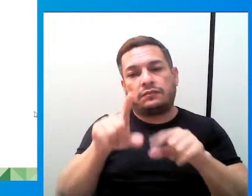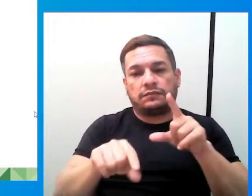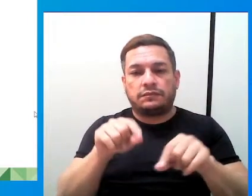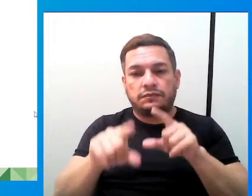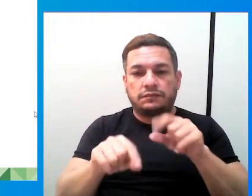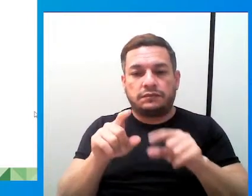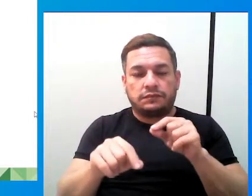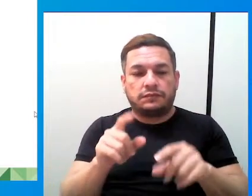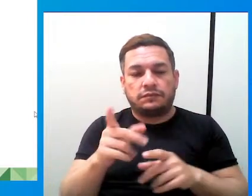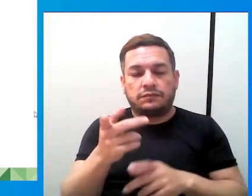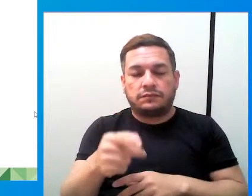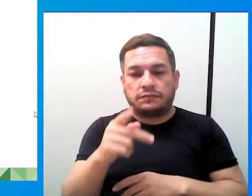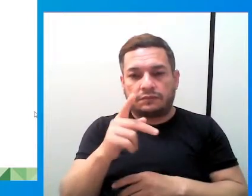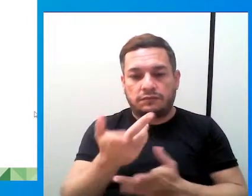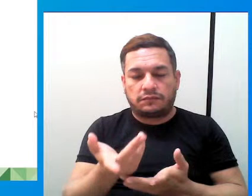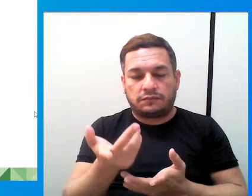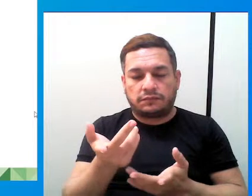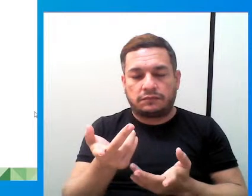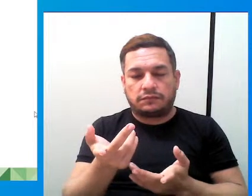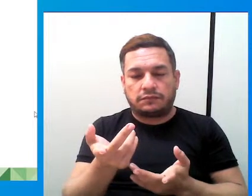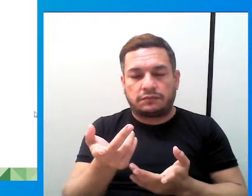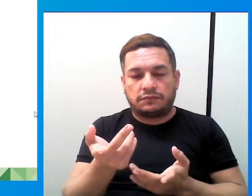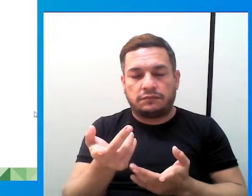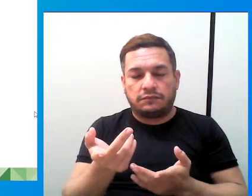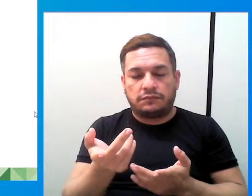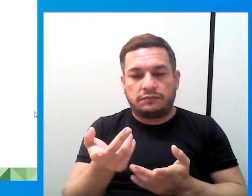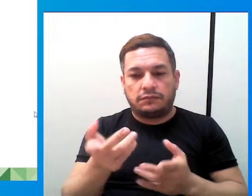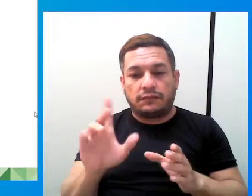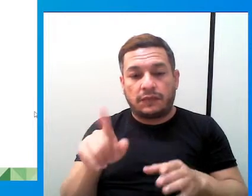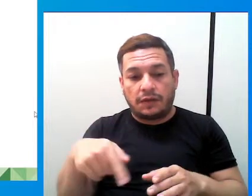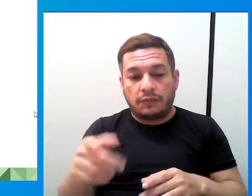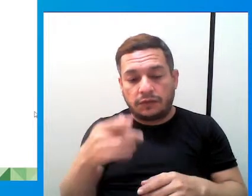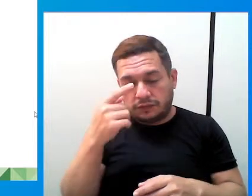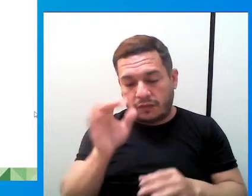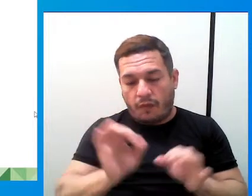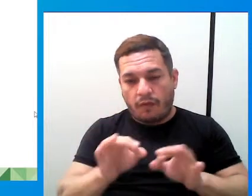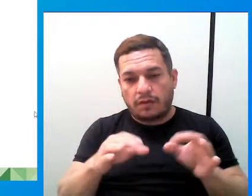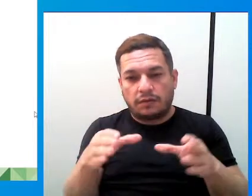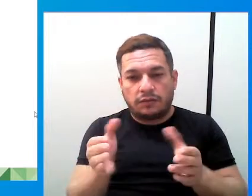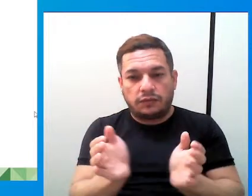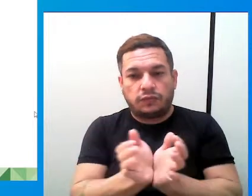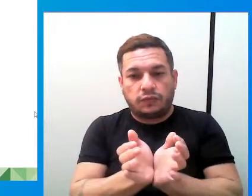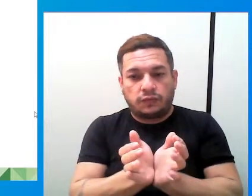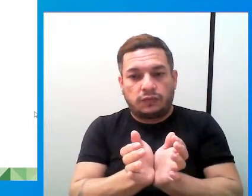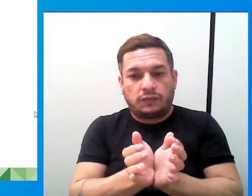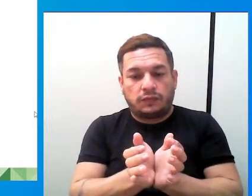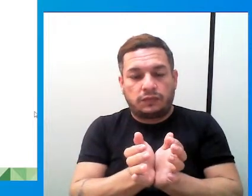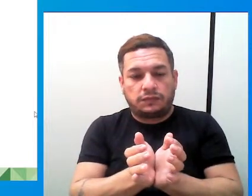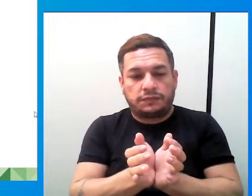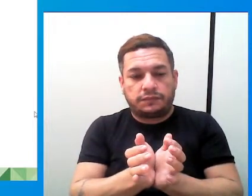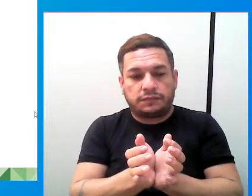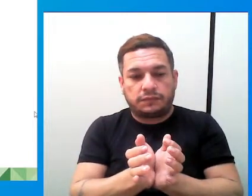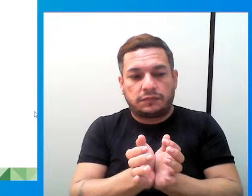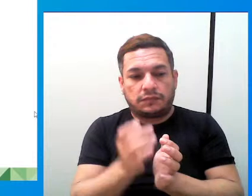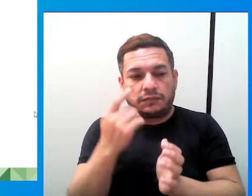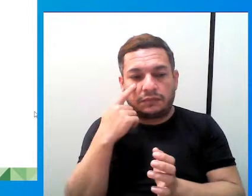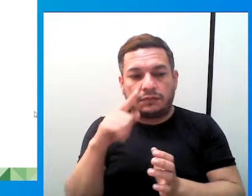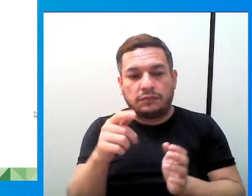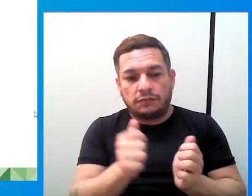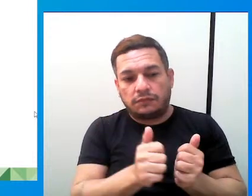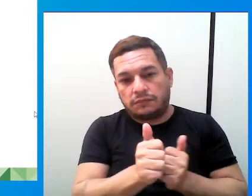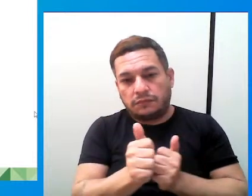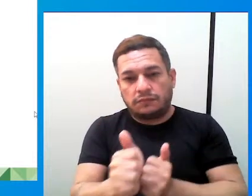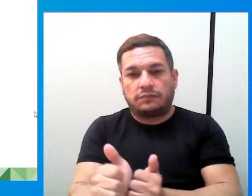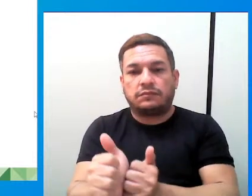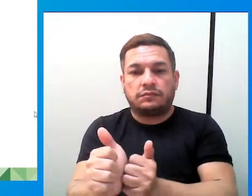assim, para que, a partir dessa comissão, nós tivéssemos uma agenda contínua com os NDEs, um acompanhamento em relação a